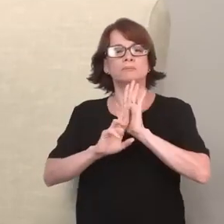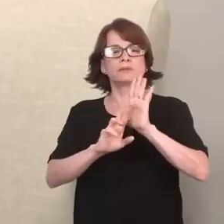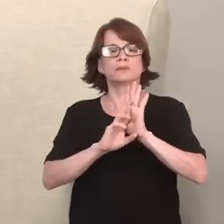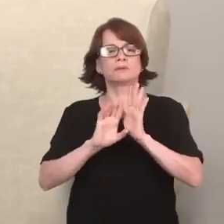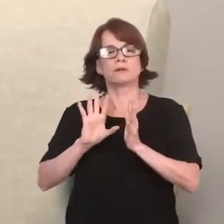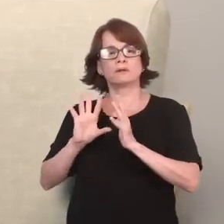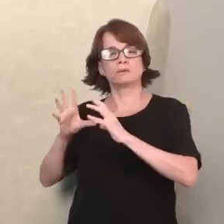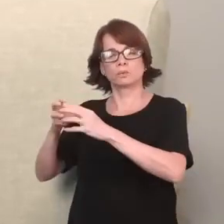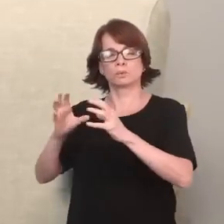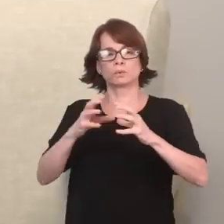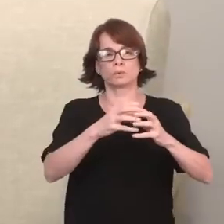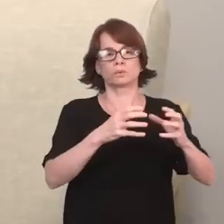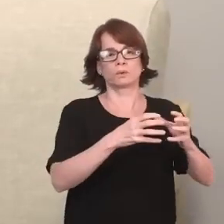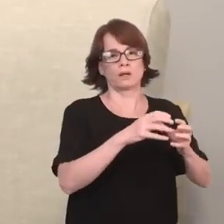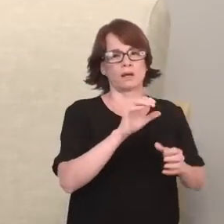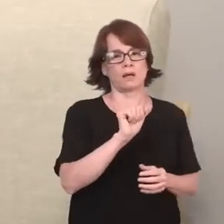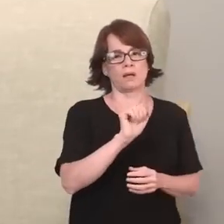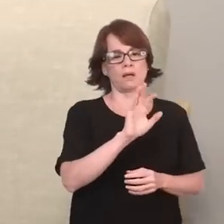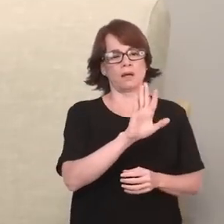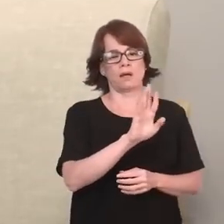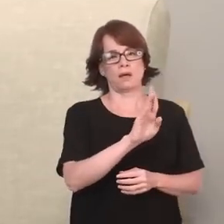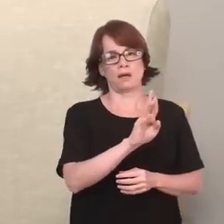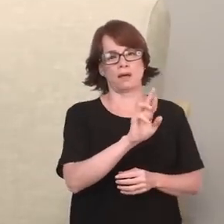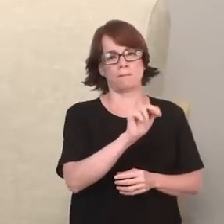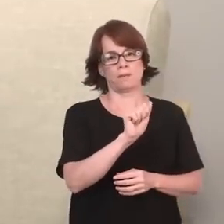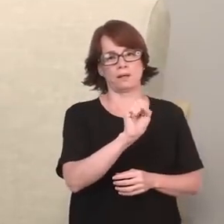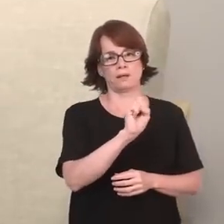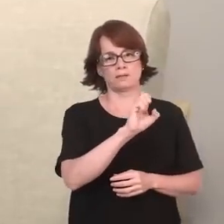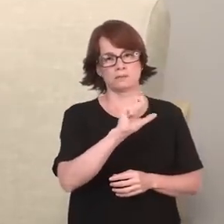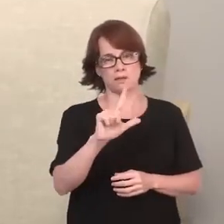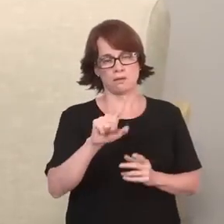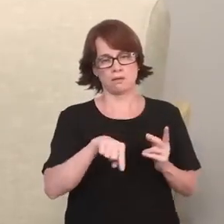das categorias, seja a Abrazel,